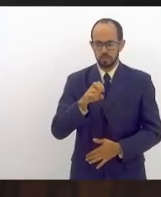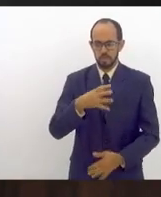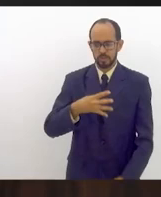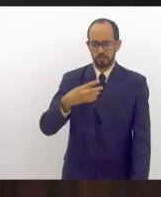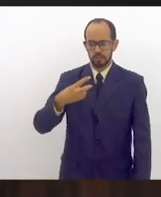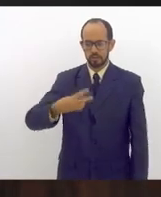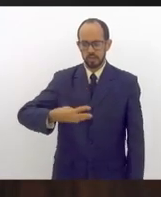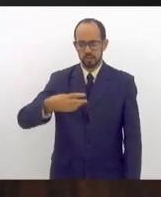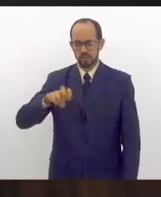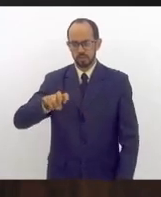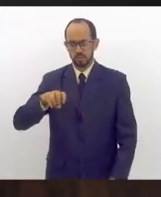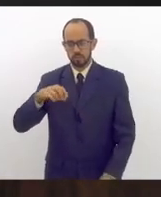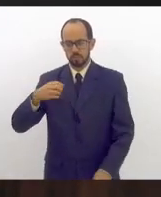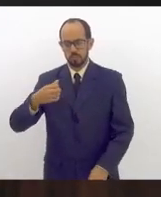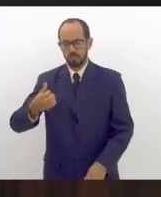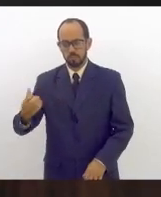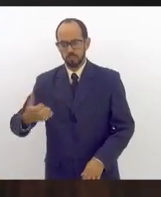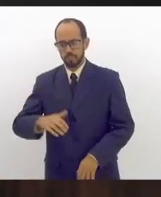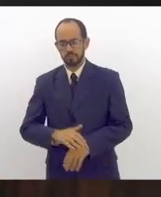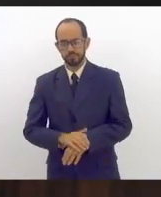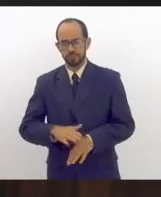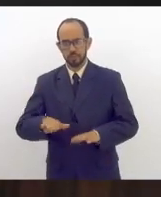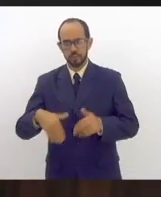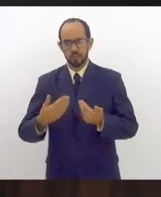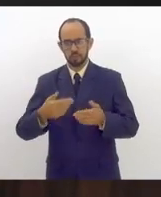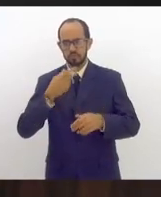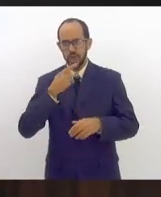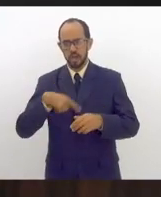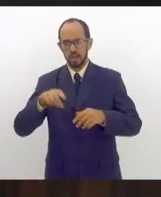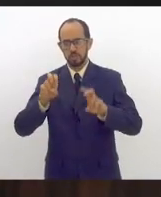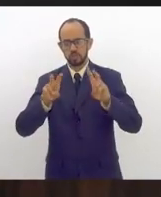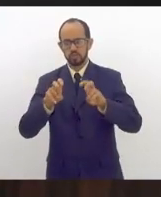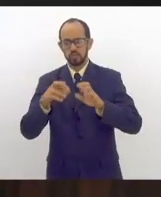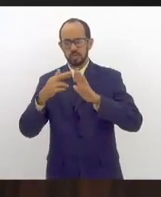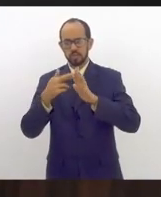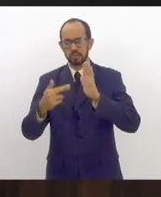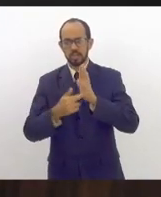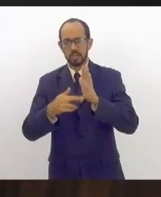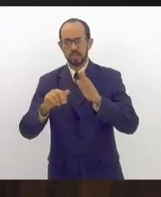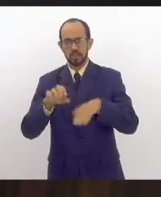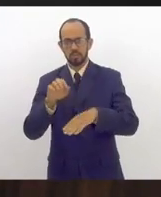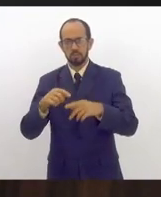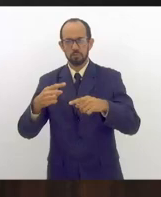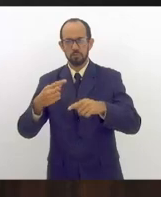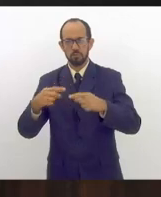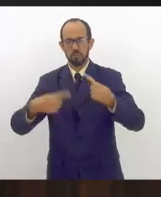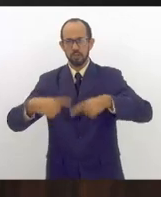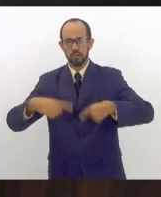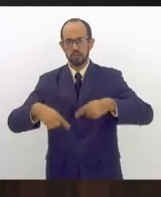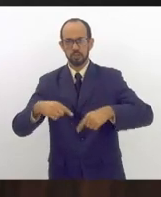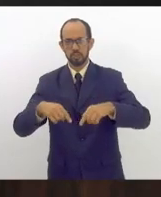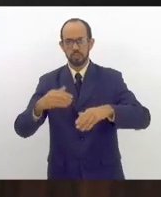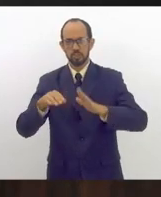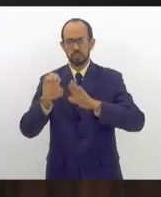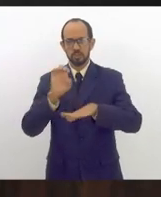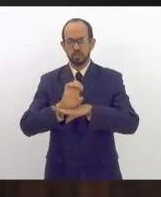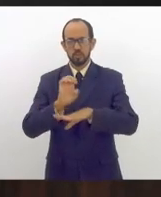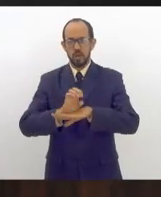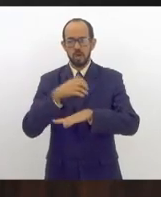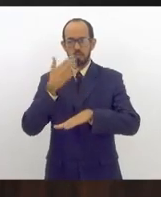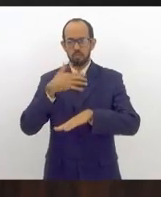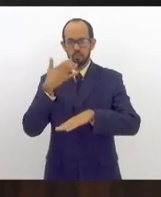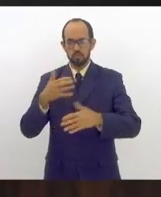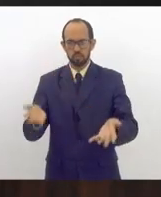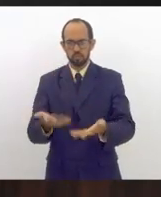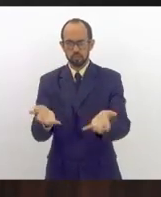Samuel Malafaia, que estabelece diretrizes para instituir a política estadual de incentivo à música religiosa no âmbito do Estado do Rio de Janeiro. Pendente de pareceres